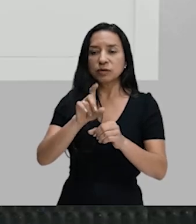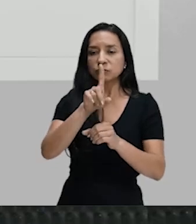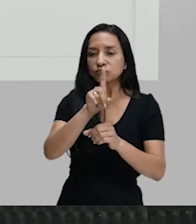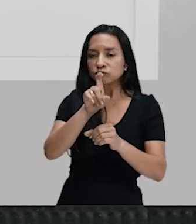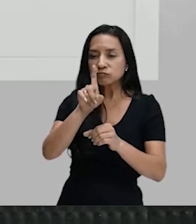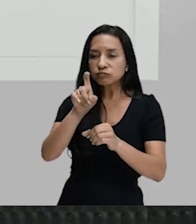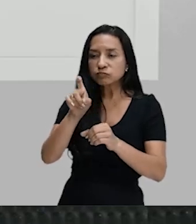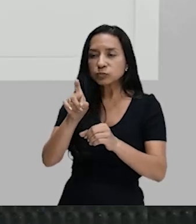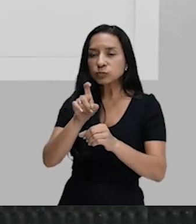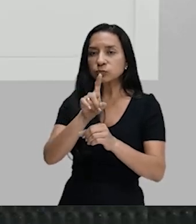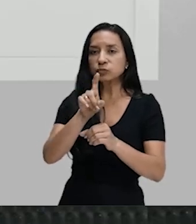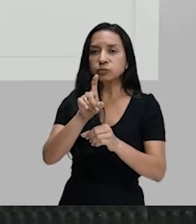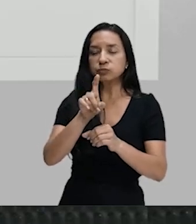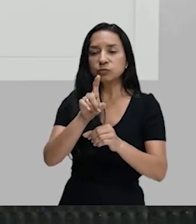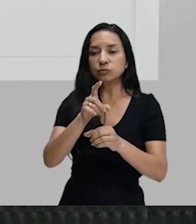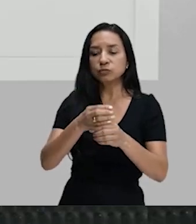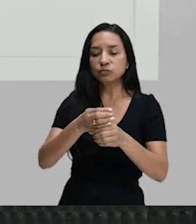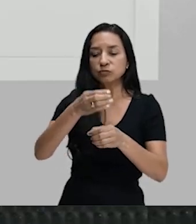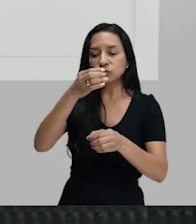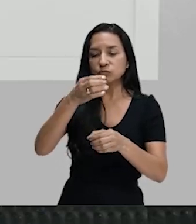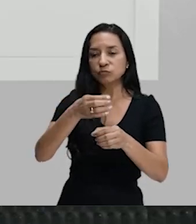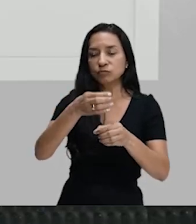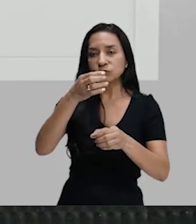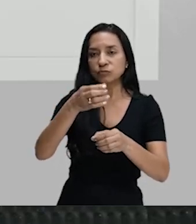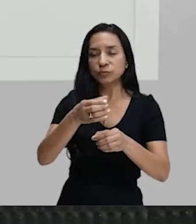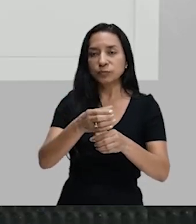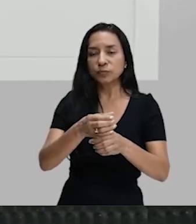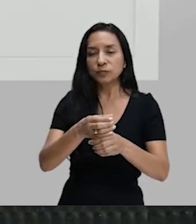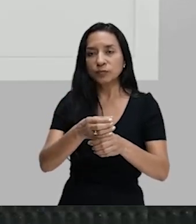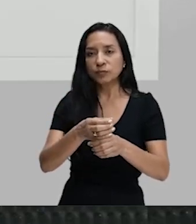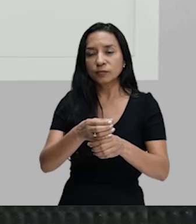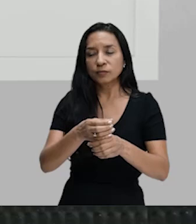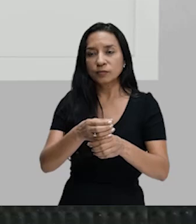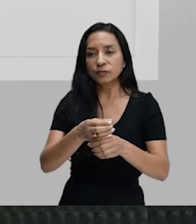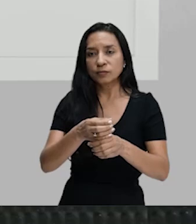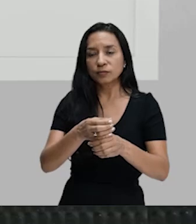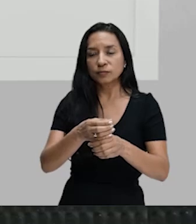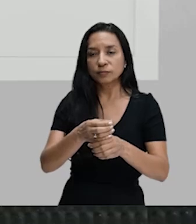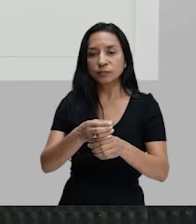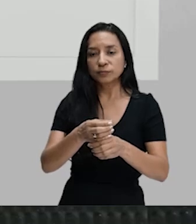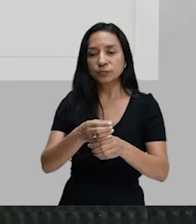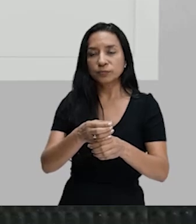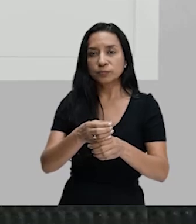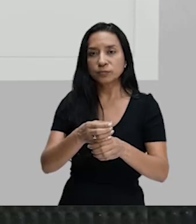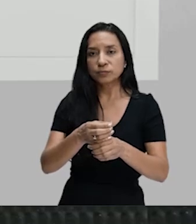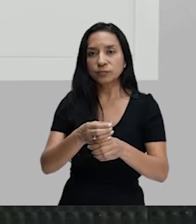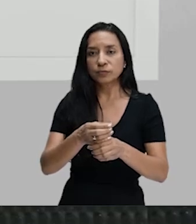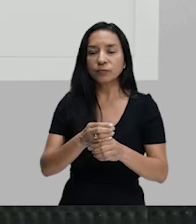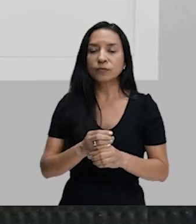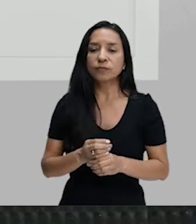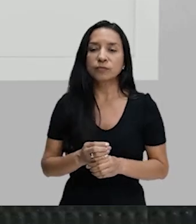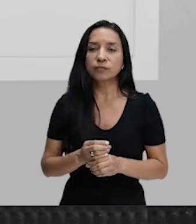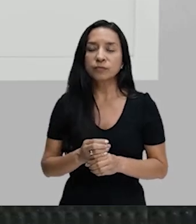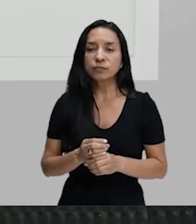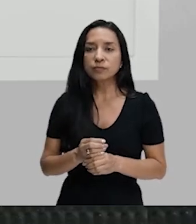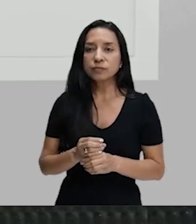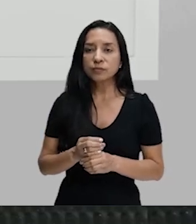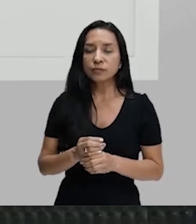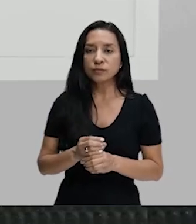está saindo o líquido, né, ali de dentro, ok?